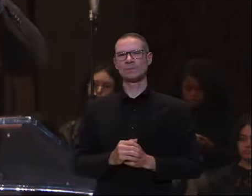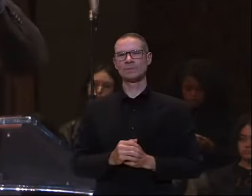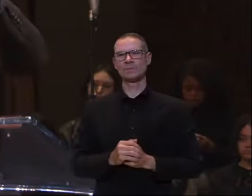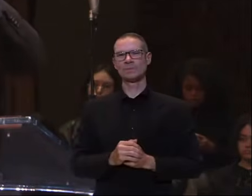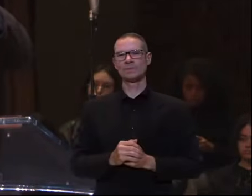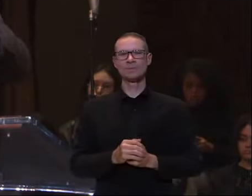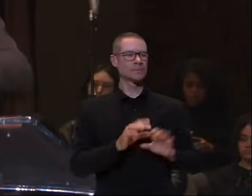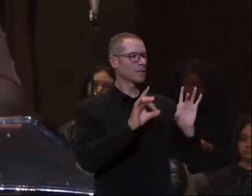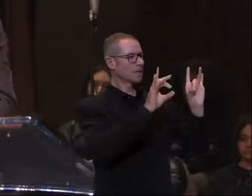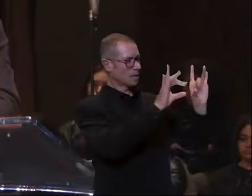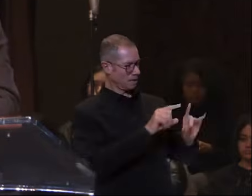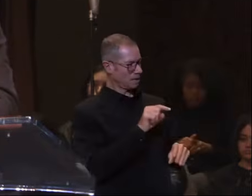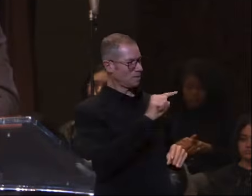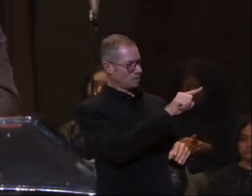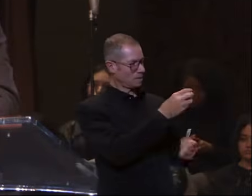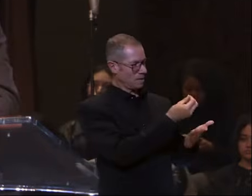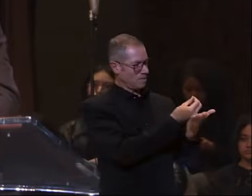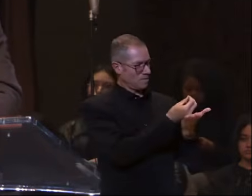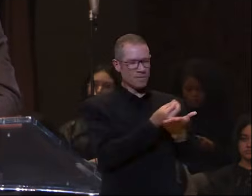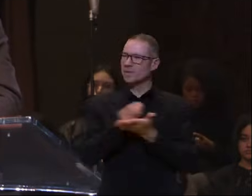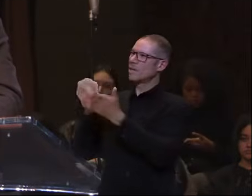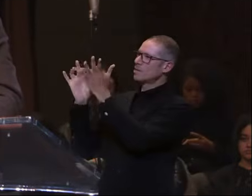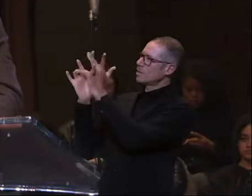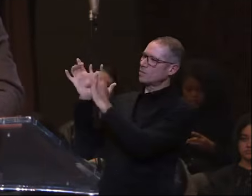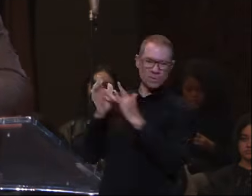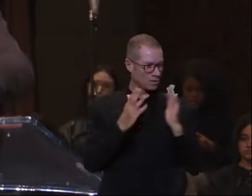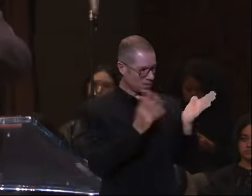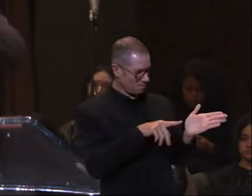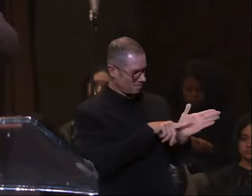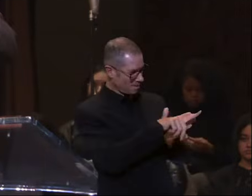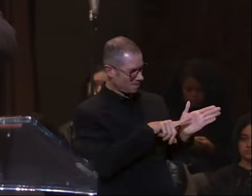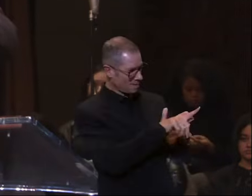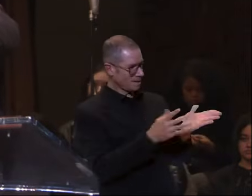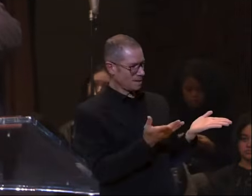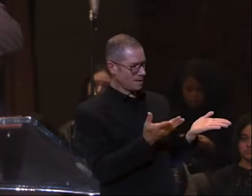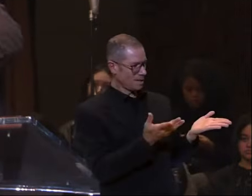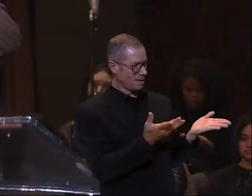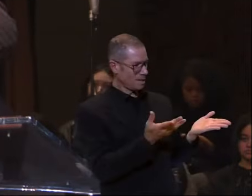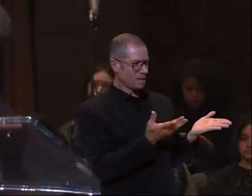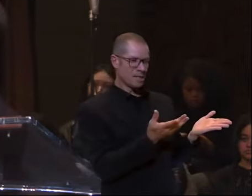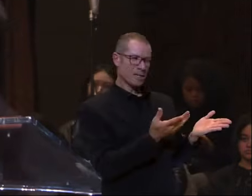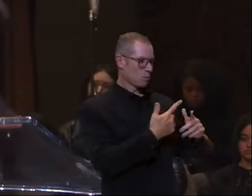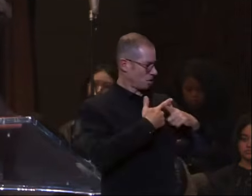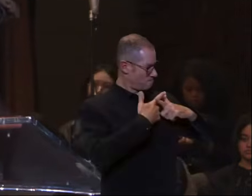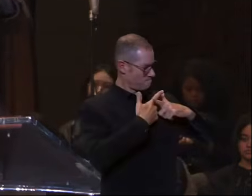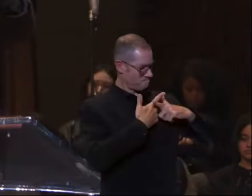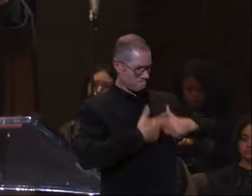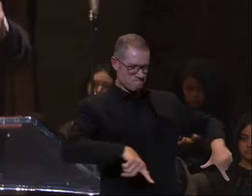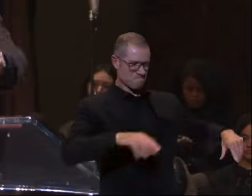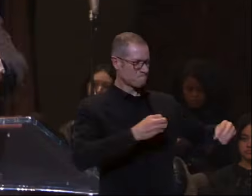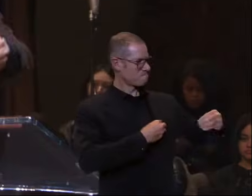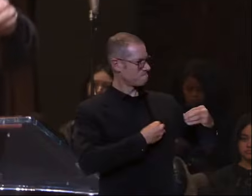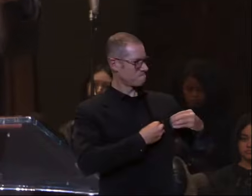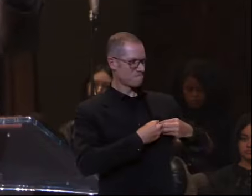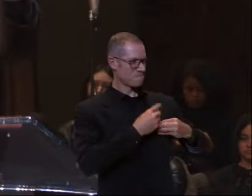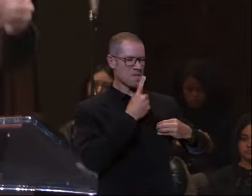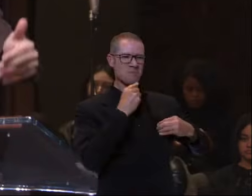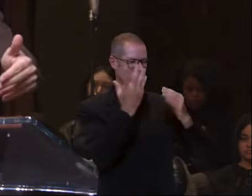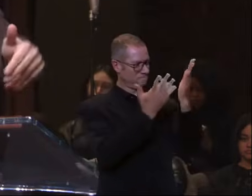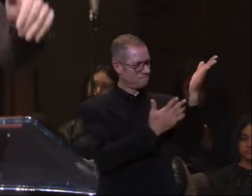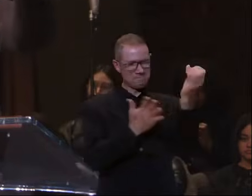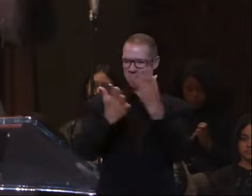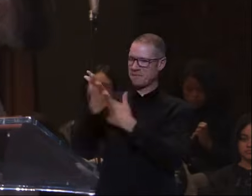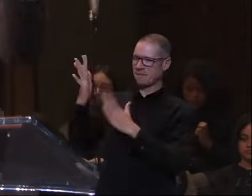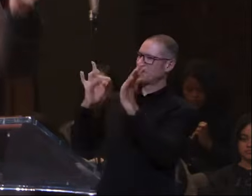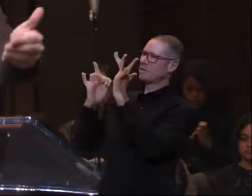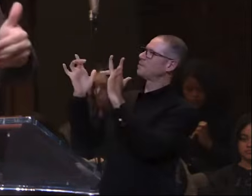Querida, você já entregou sua vida para Jesus? Já. Então Ele já levou embora. O sangue de